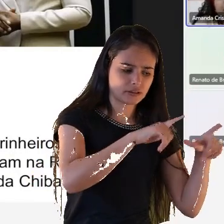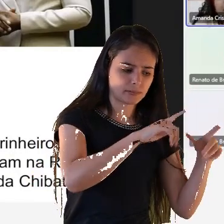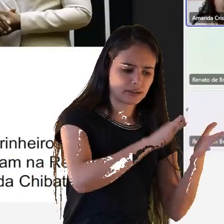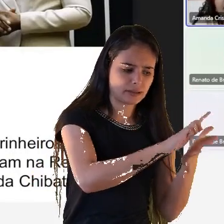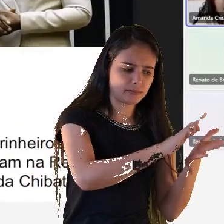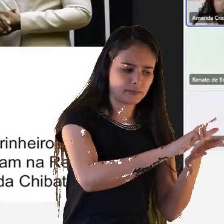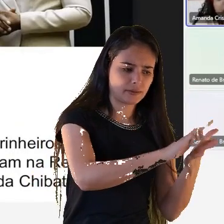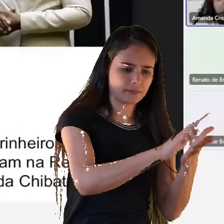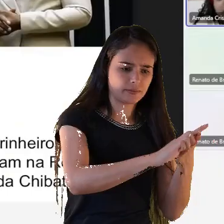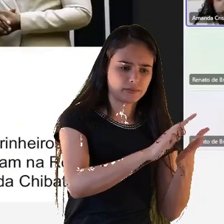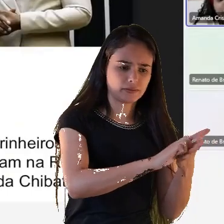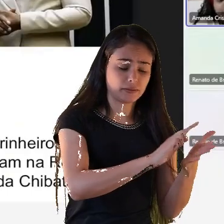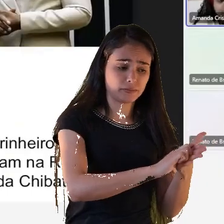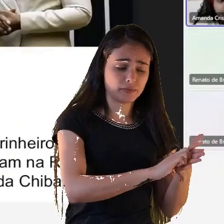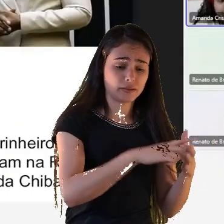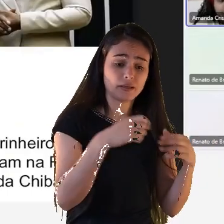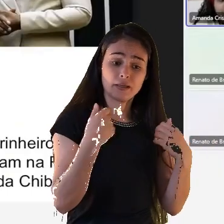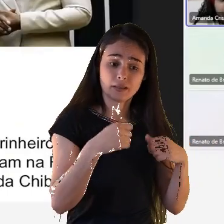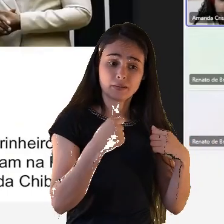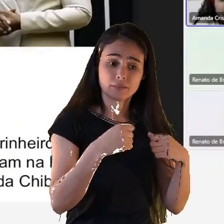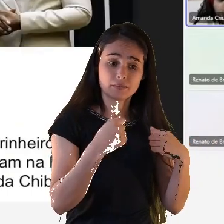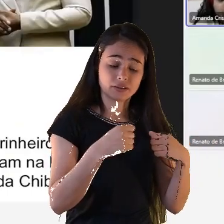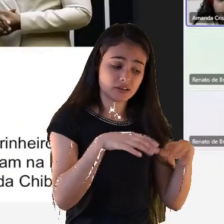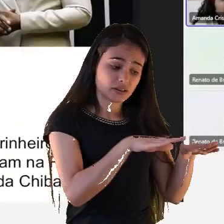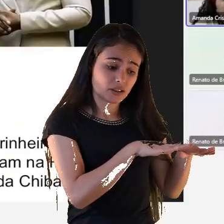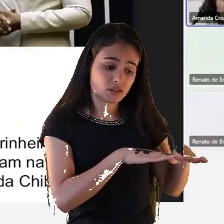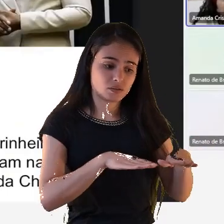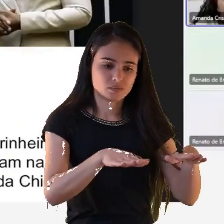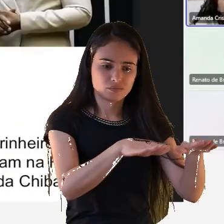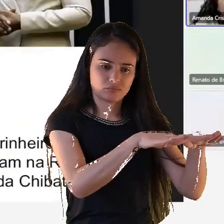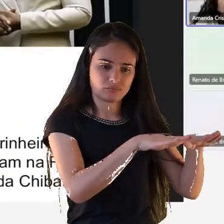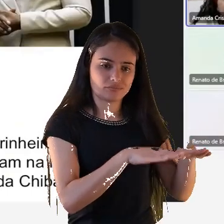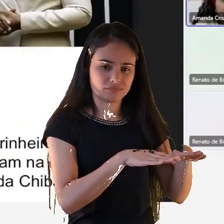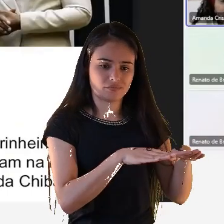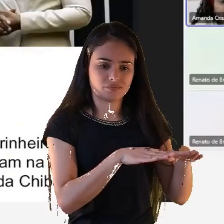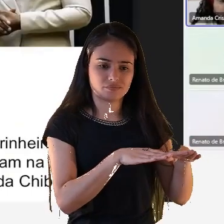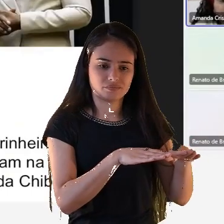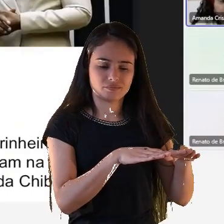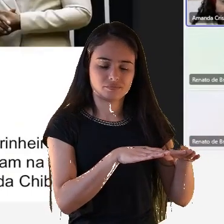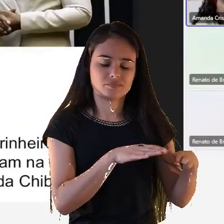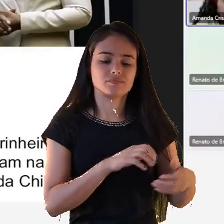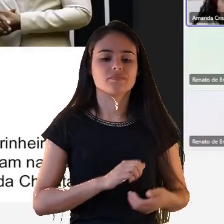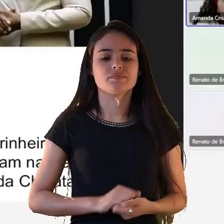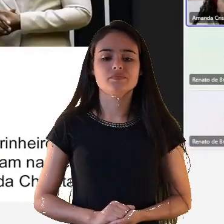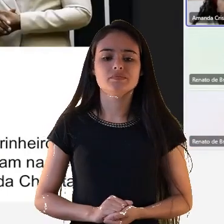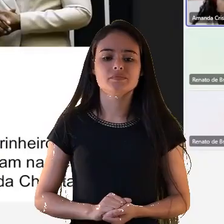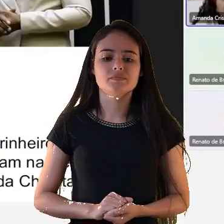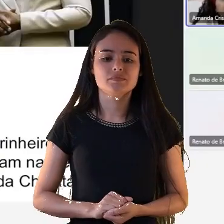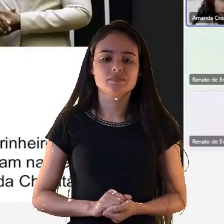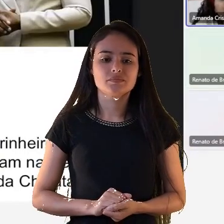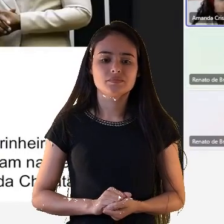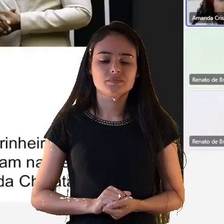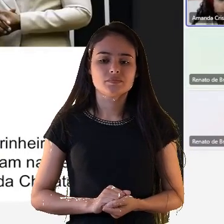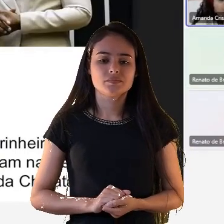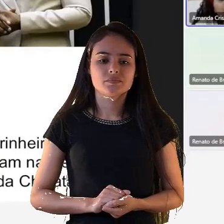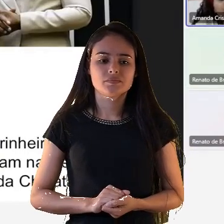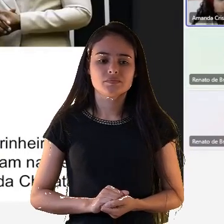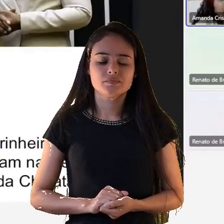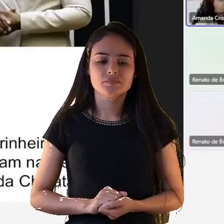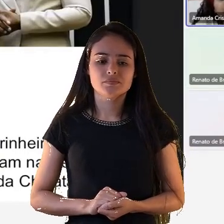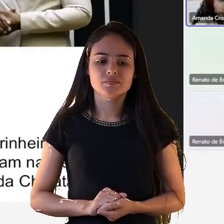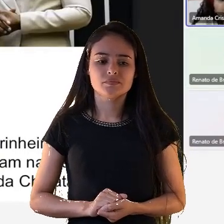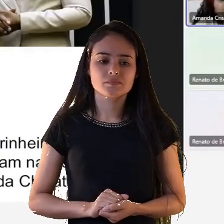em 1936, a fortalecer essas mulheres, né? E